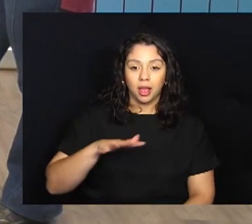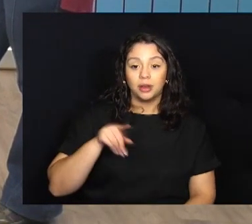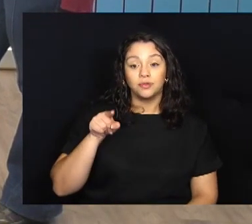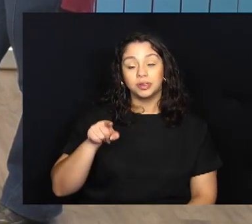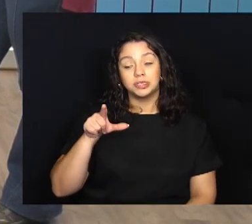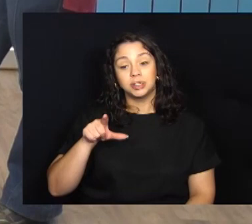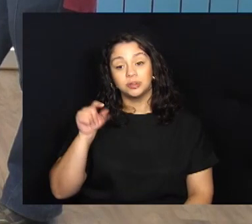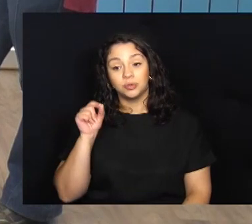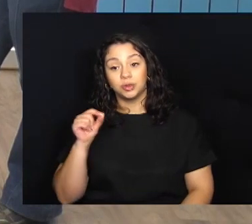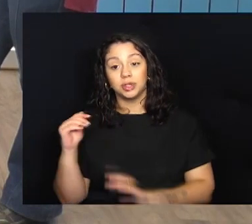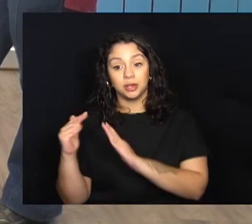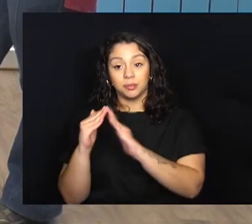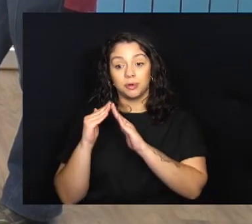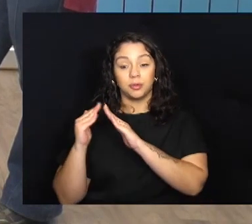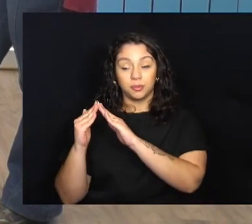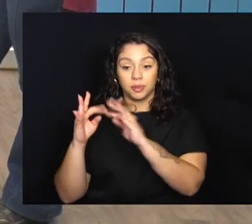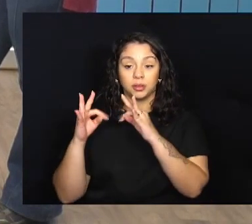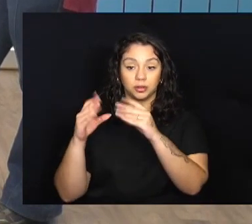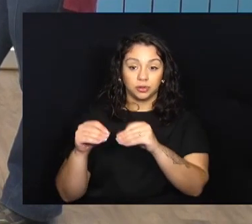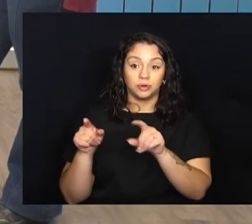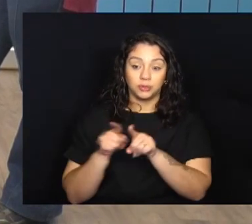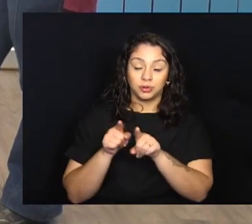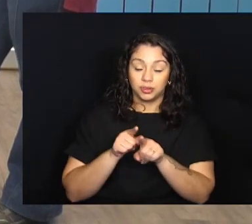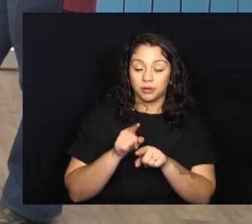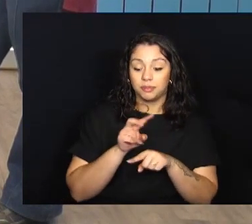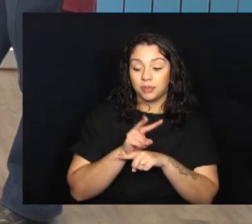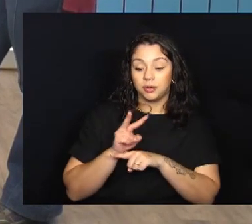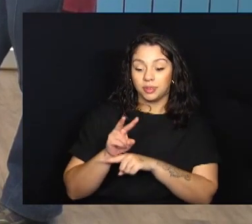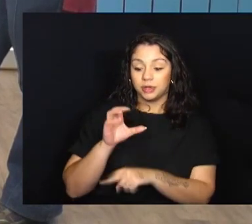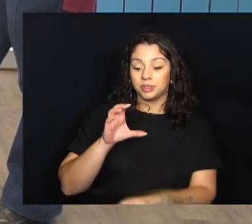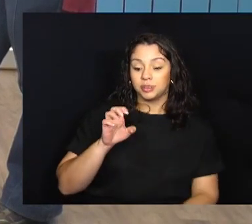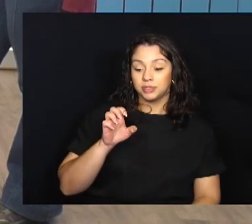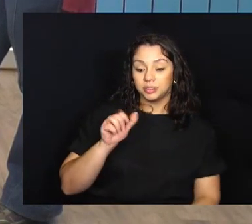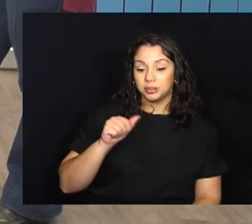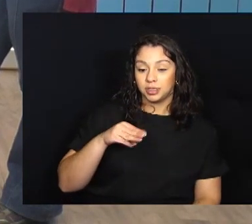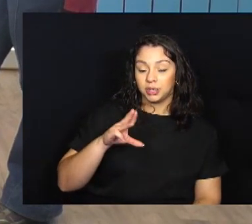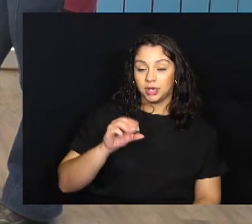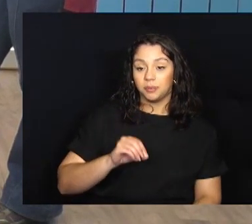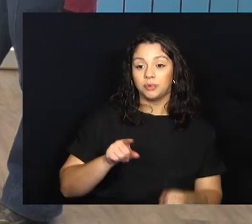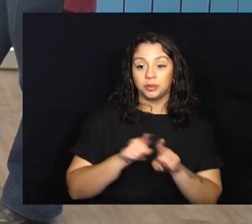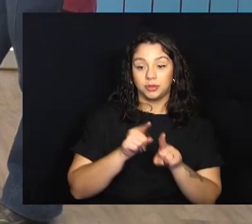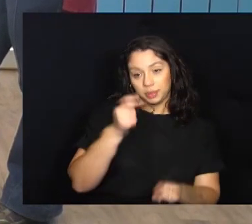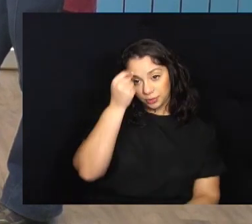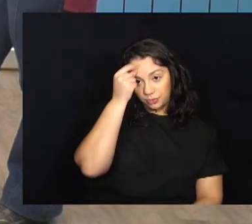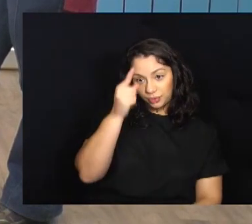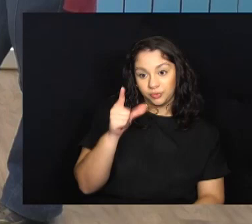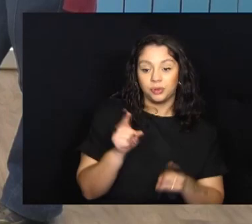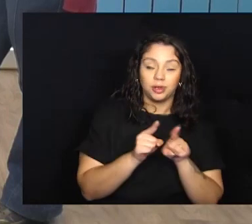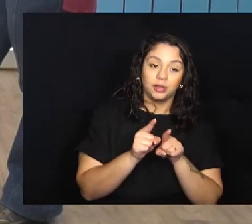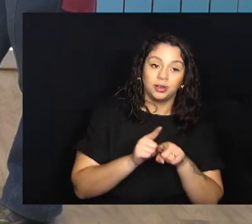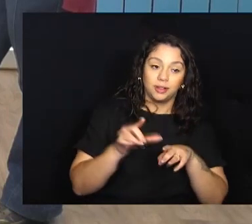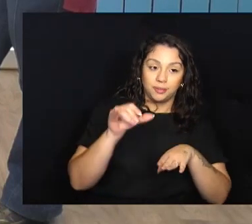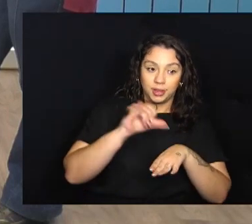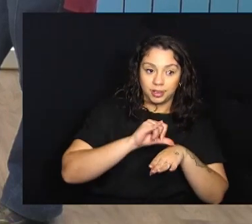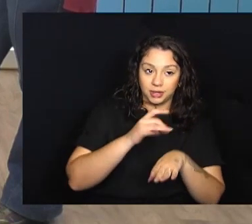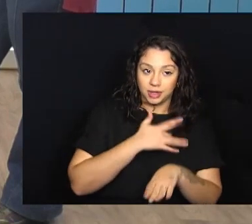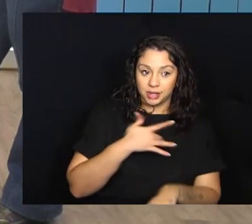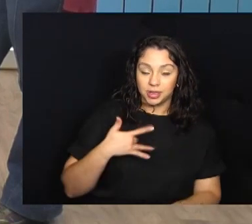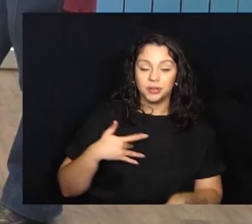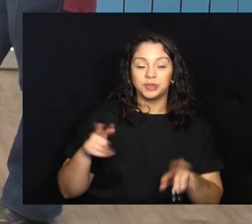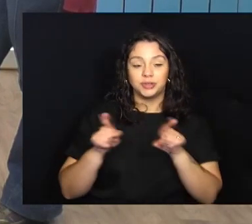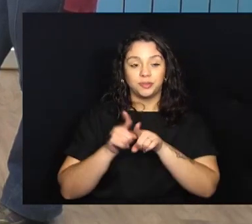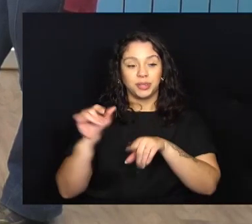para todos, projeto Revitalizar, para o CEAMA, cultura, para os centros de saúde, CRAIM, centro de